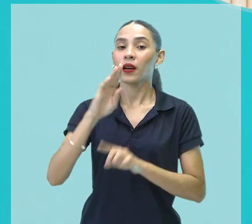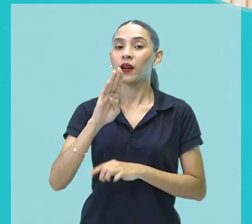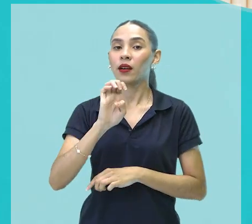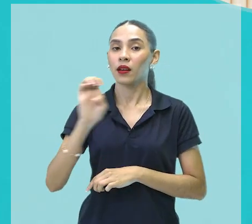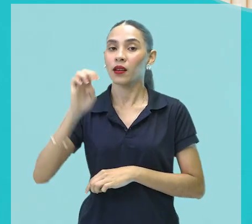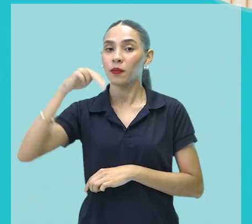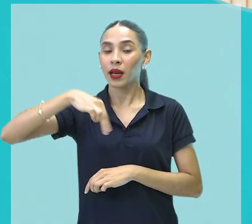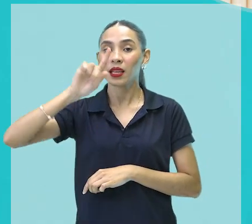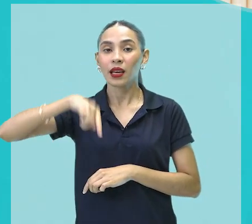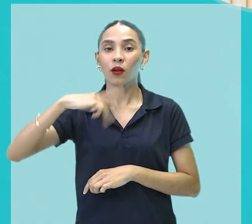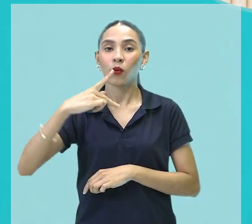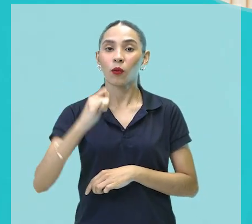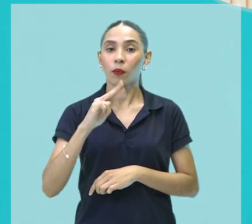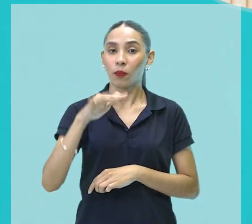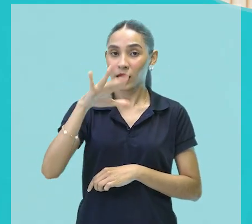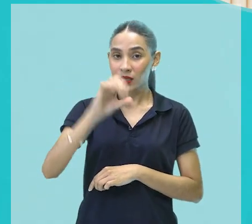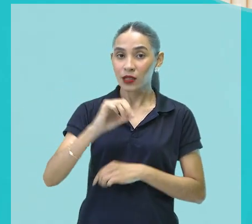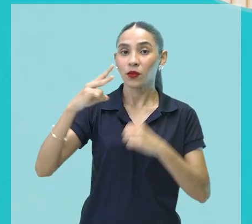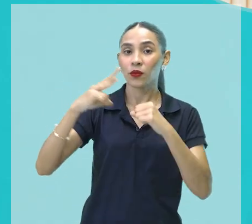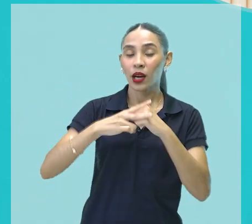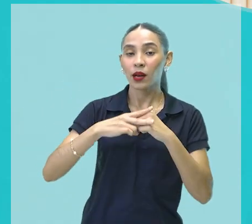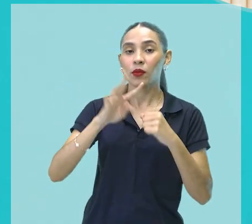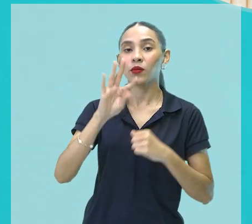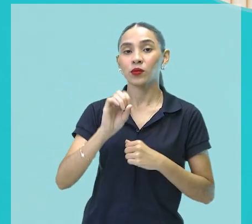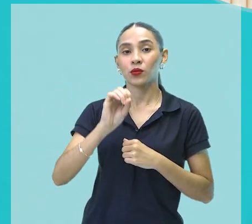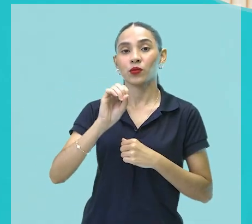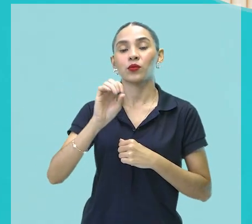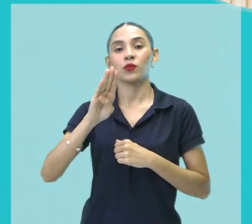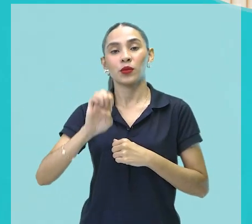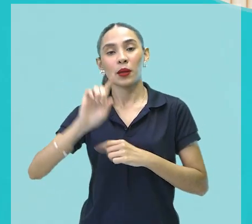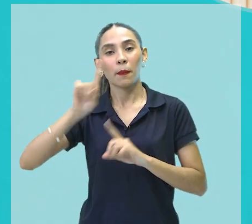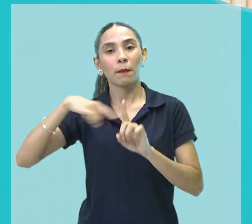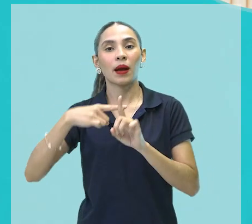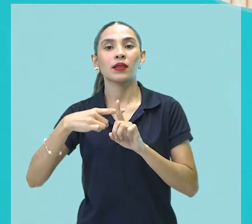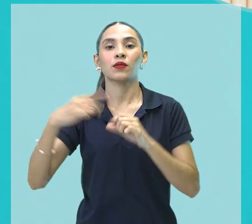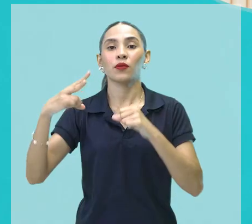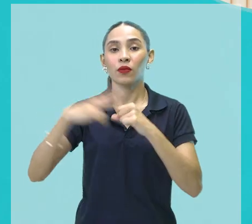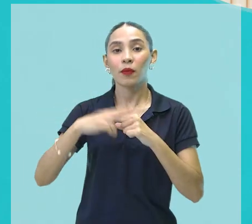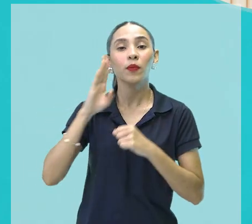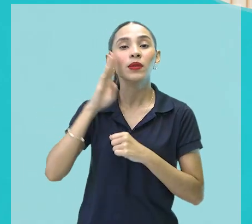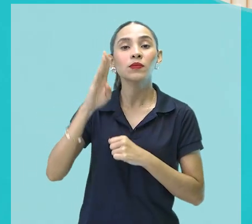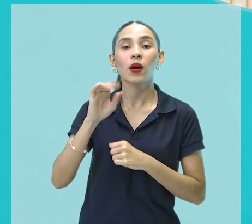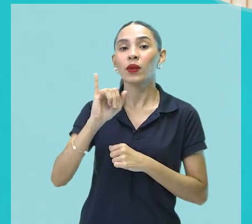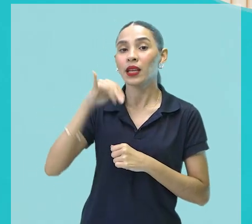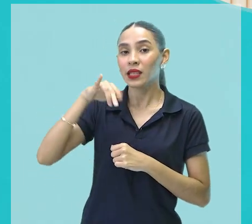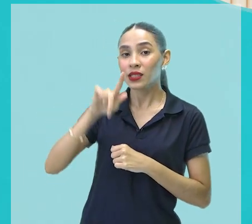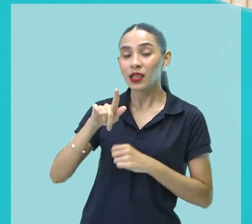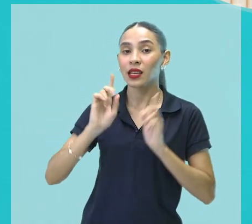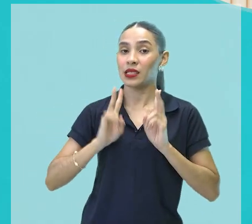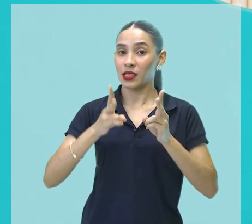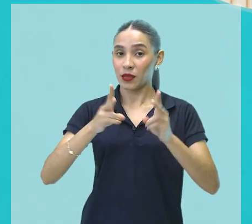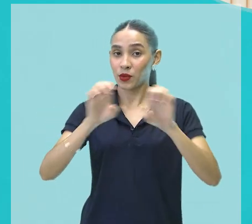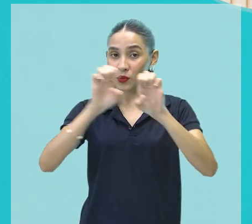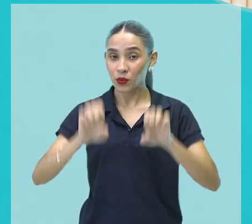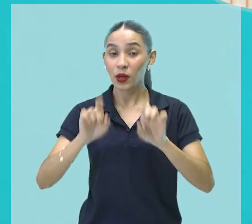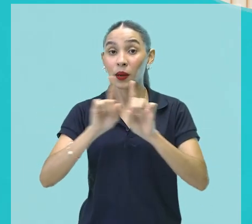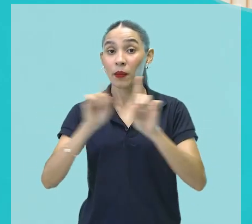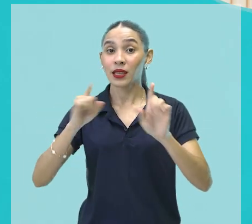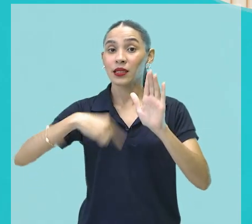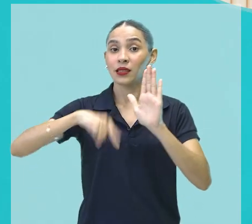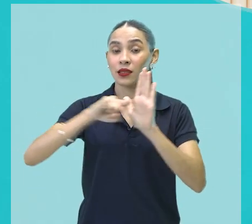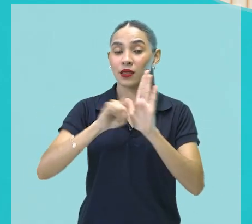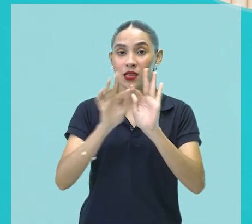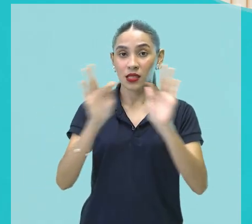que é o particípio do verbo to be, mais o verbo principal com ing. Sempre nessa estrutura. Frase negativa